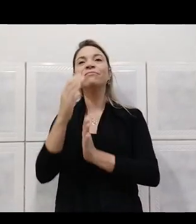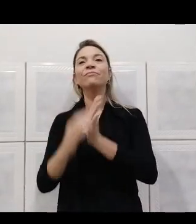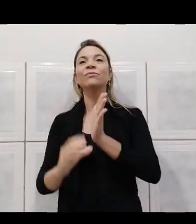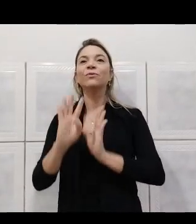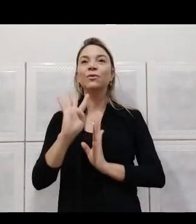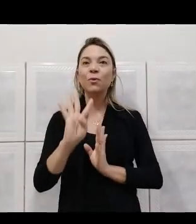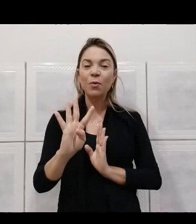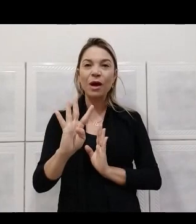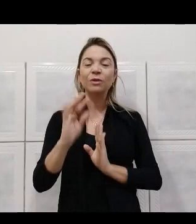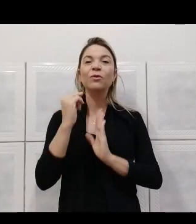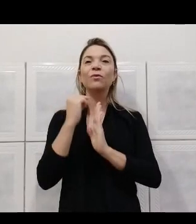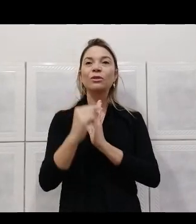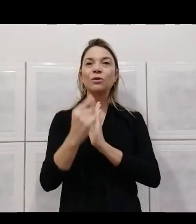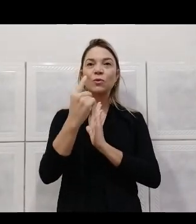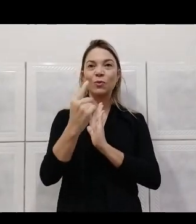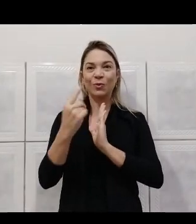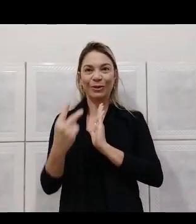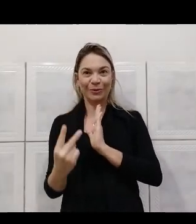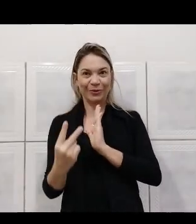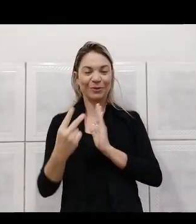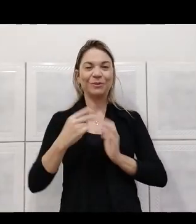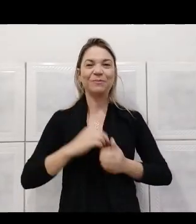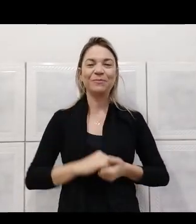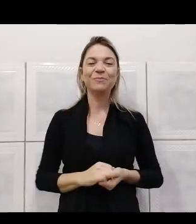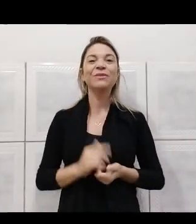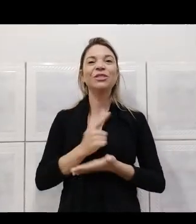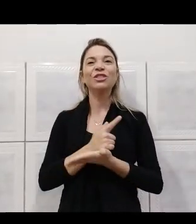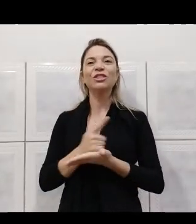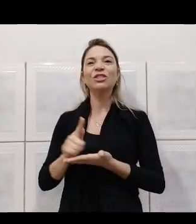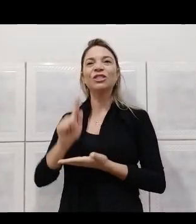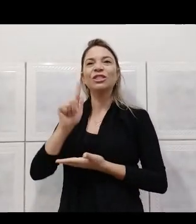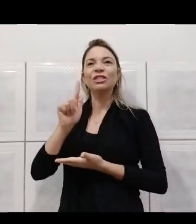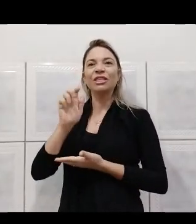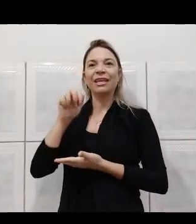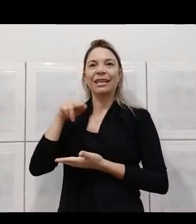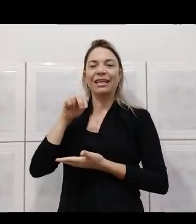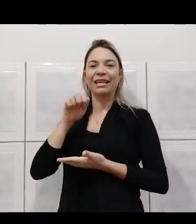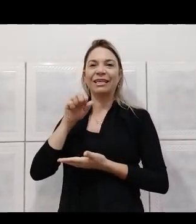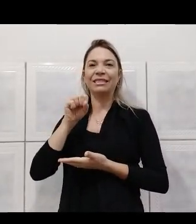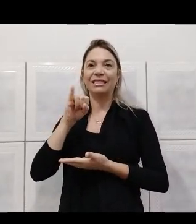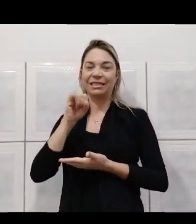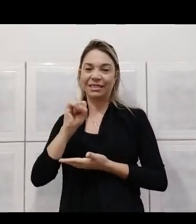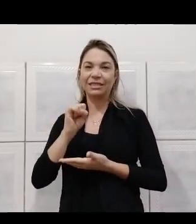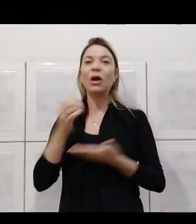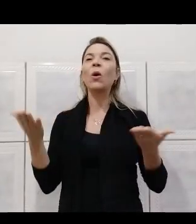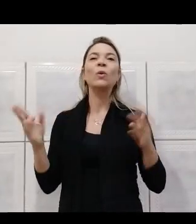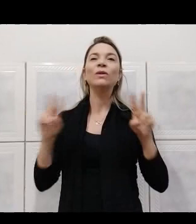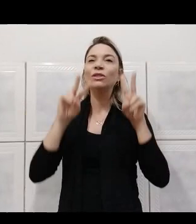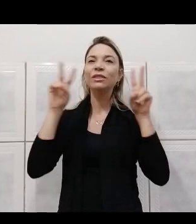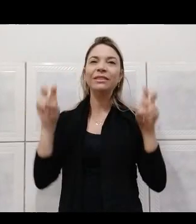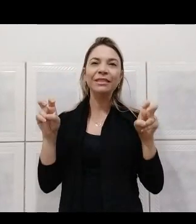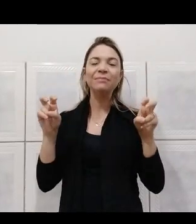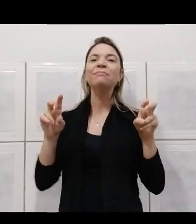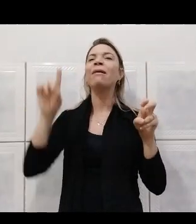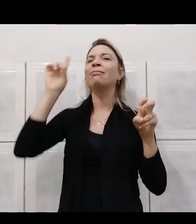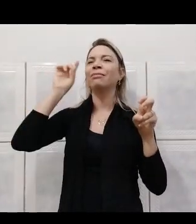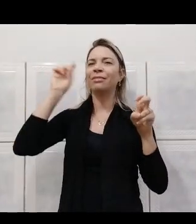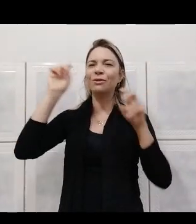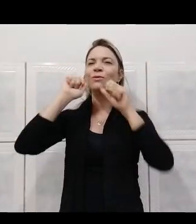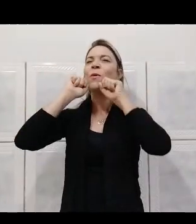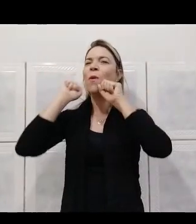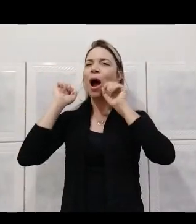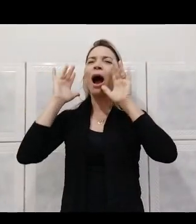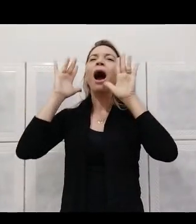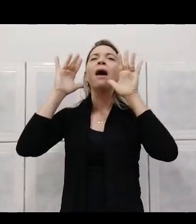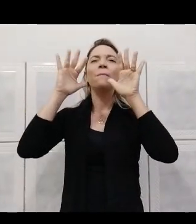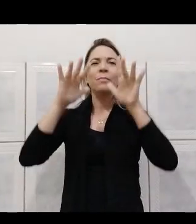2 primeiros versículos. Quero falar-lhes nessa manhã acerca do tema Bênçãos do Senhor para a